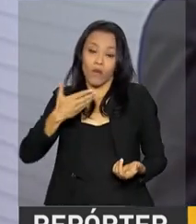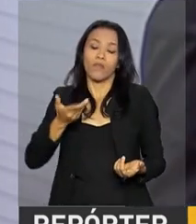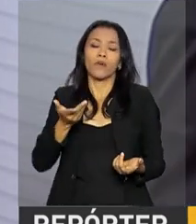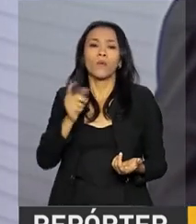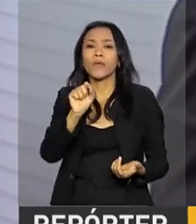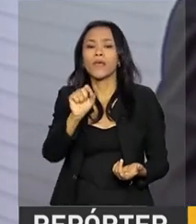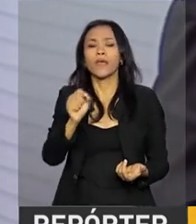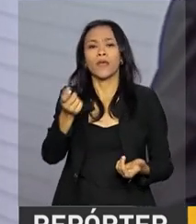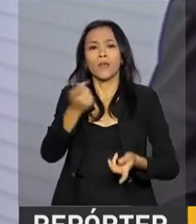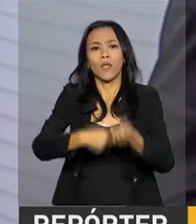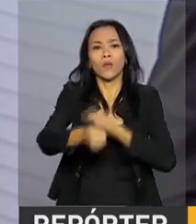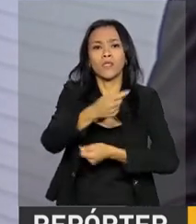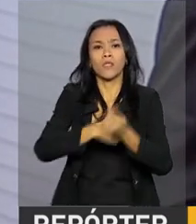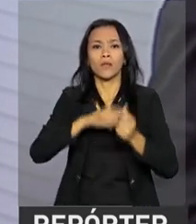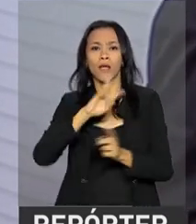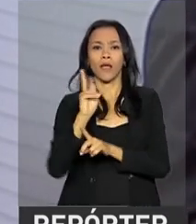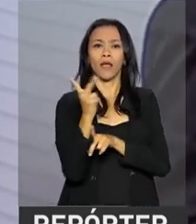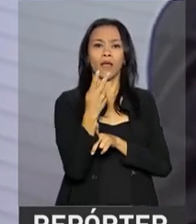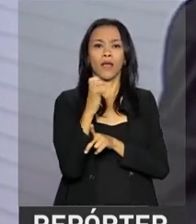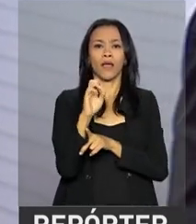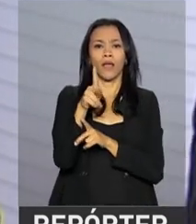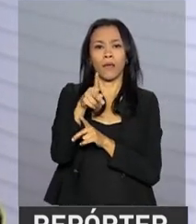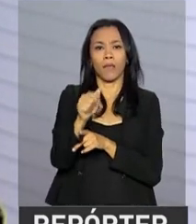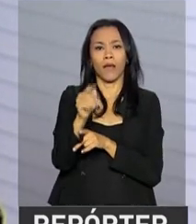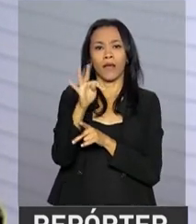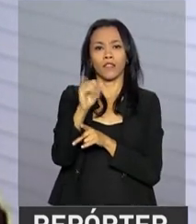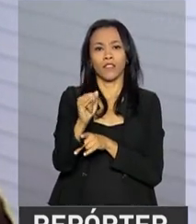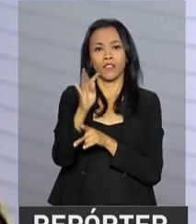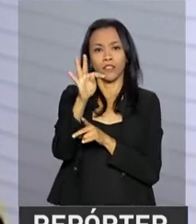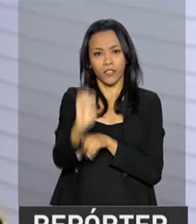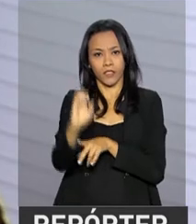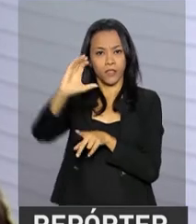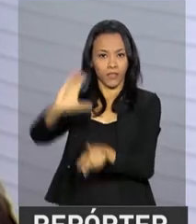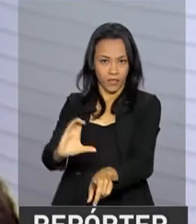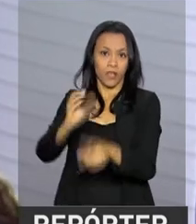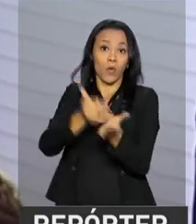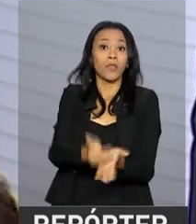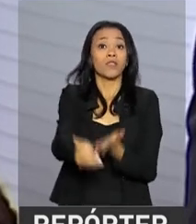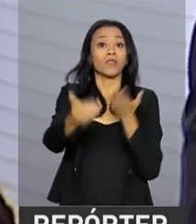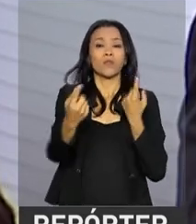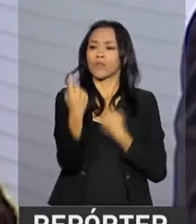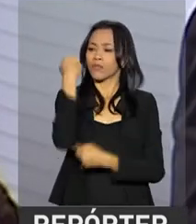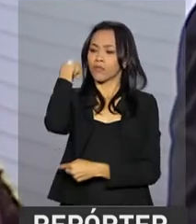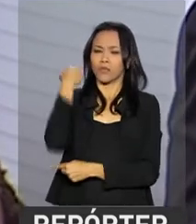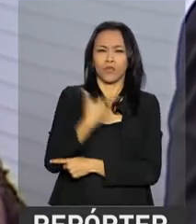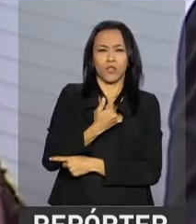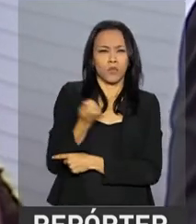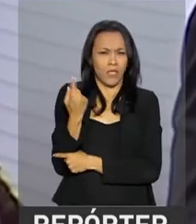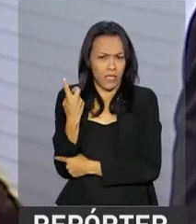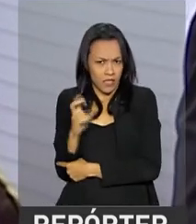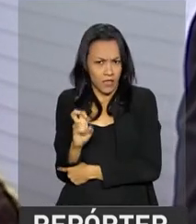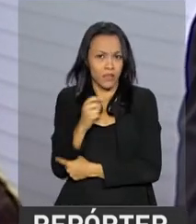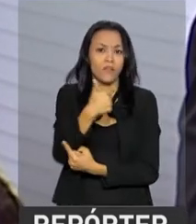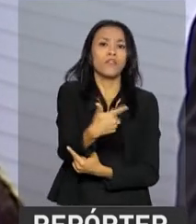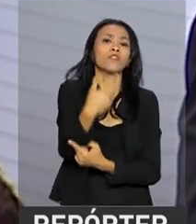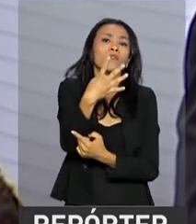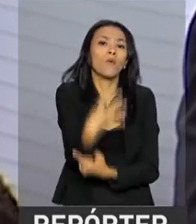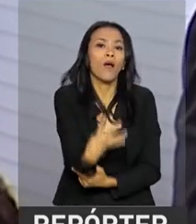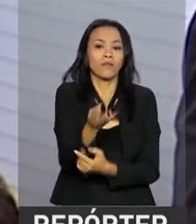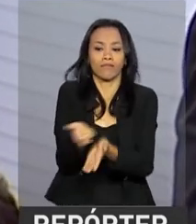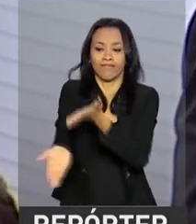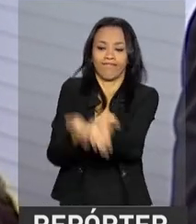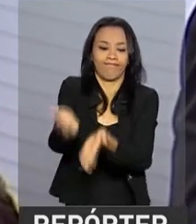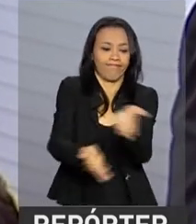hepatite c iniciamos em 2015 com 24 mil tratamentos e